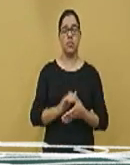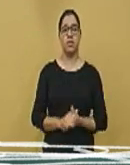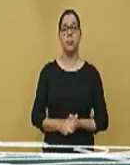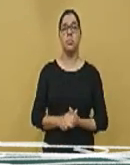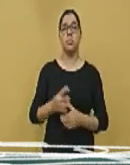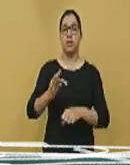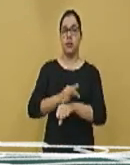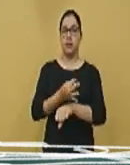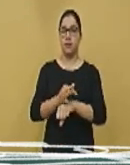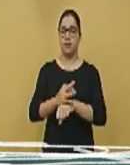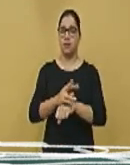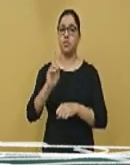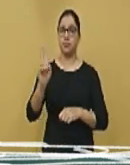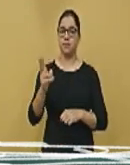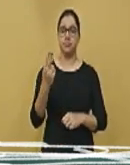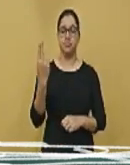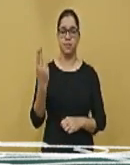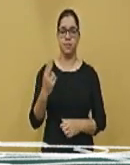Dantas, do HU,